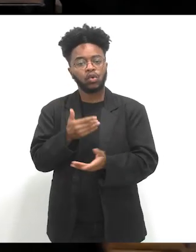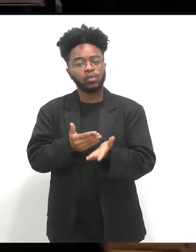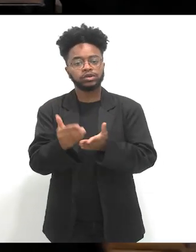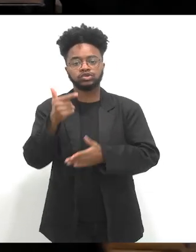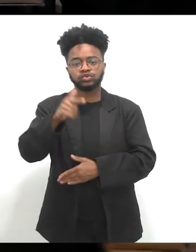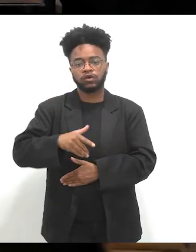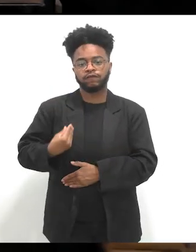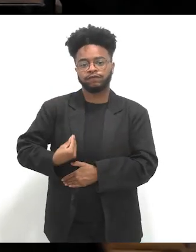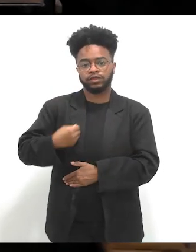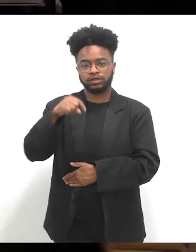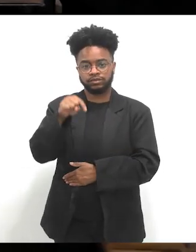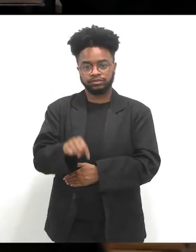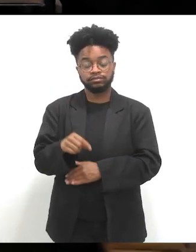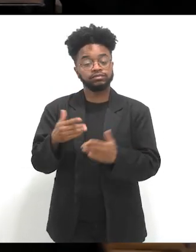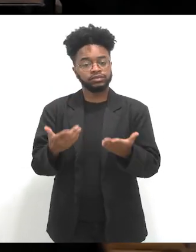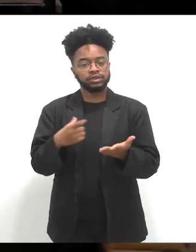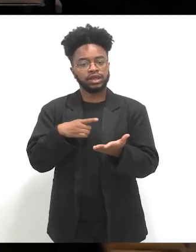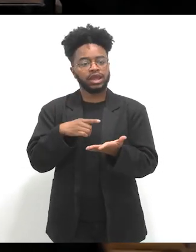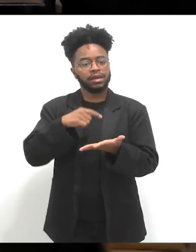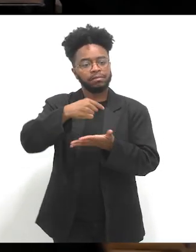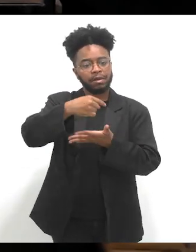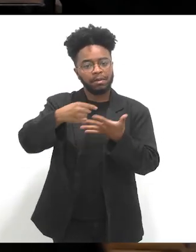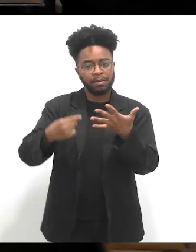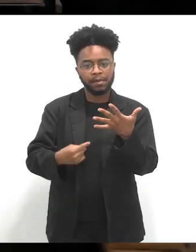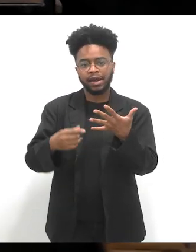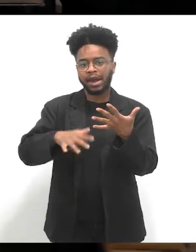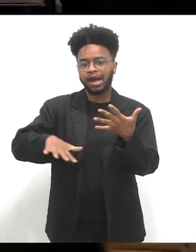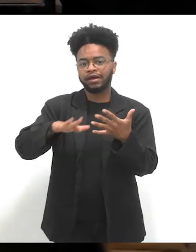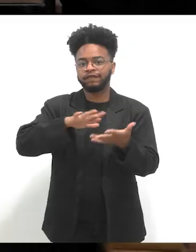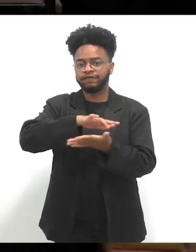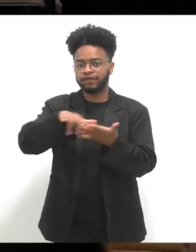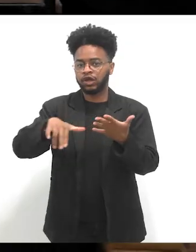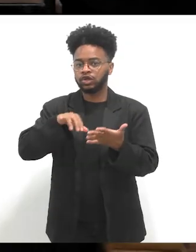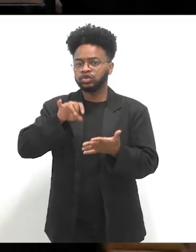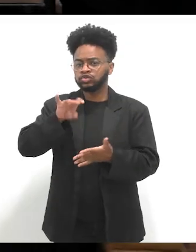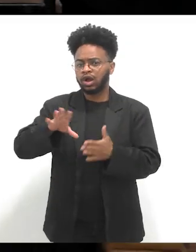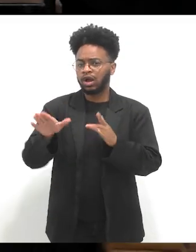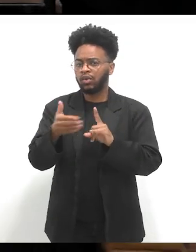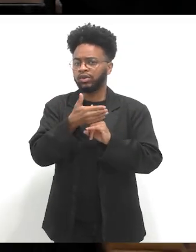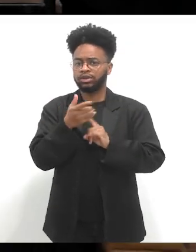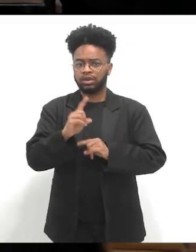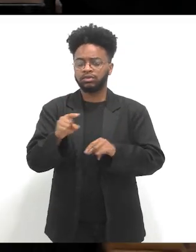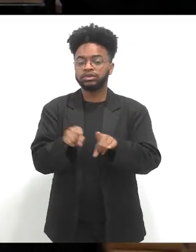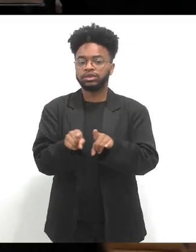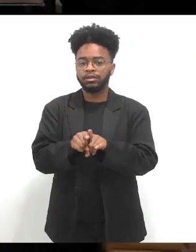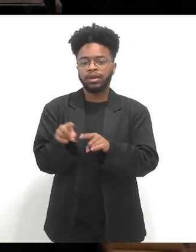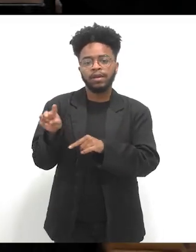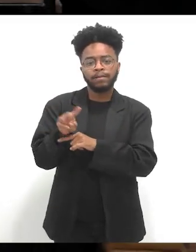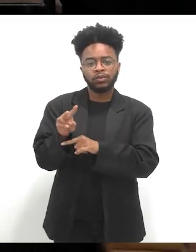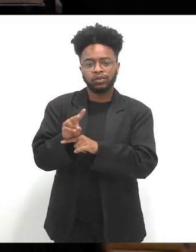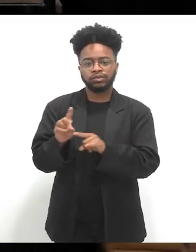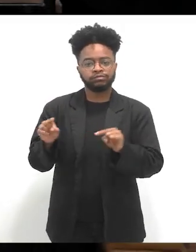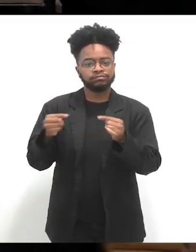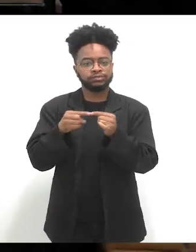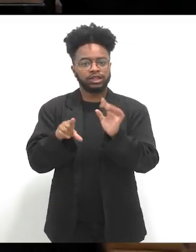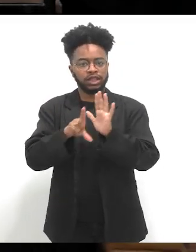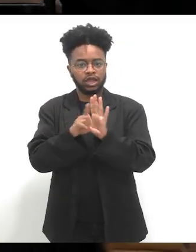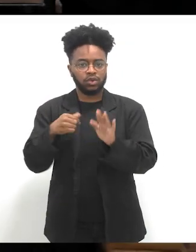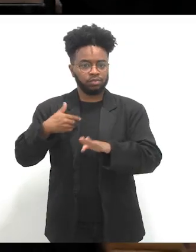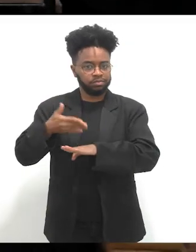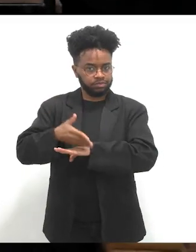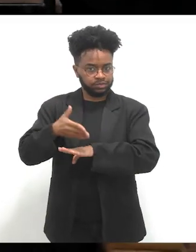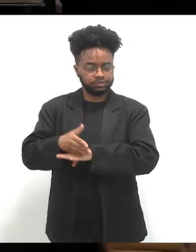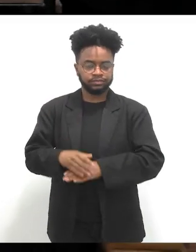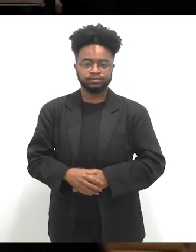vida no Brasil. Por isso que a gente também tem vários setores, então a gente não só tem o setor de acolhimento, mas tem o setor de proteção legal, que é o setor que eu